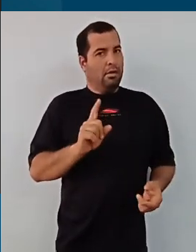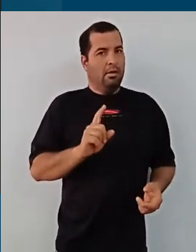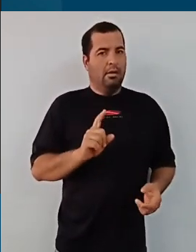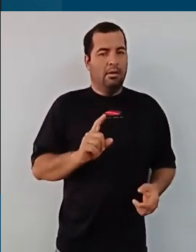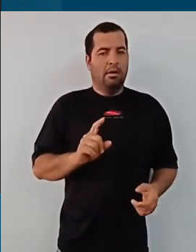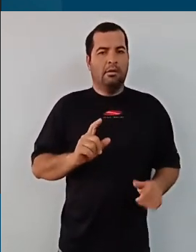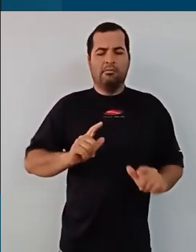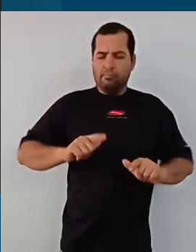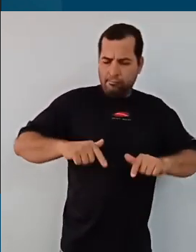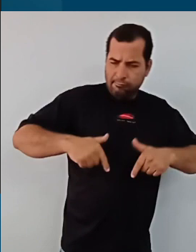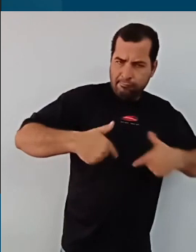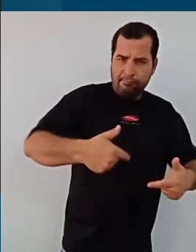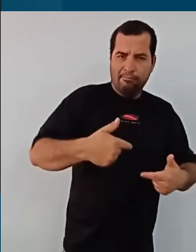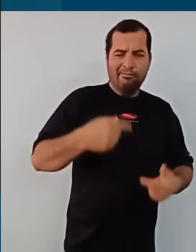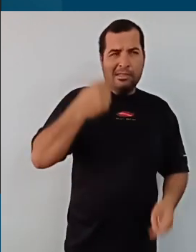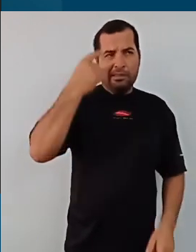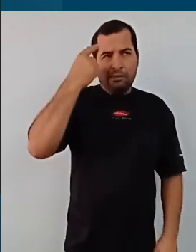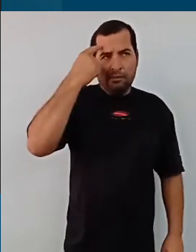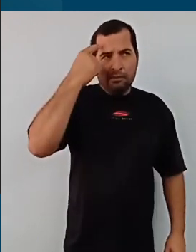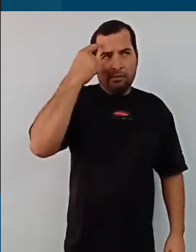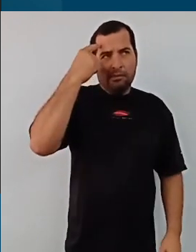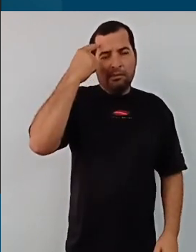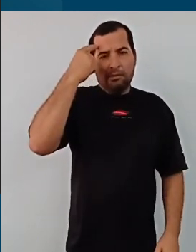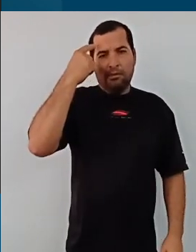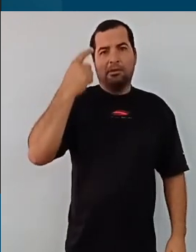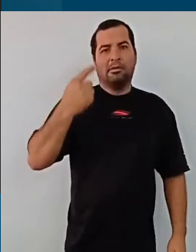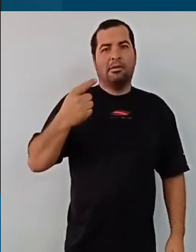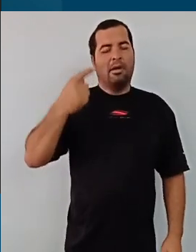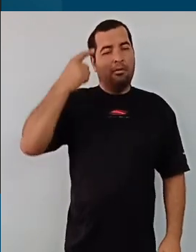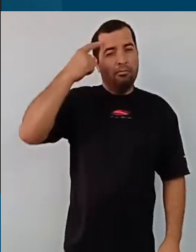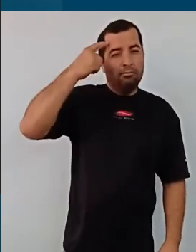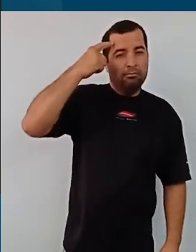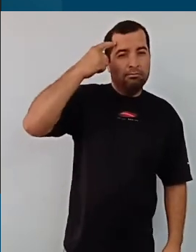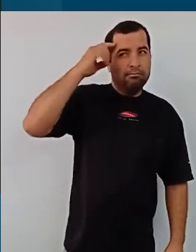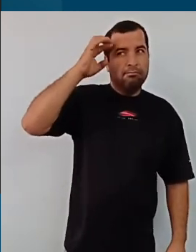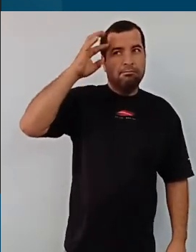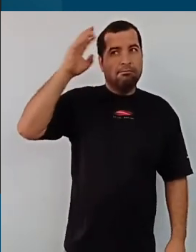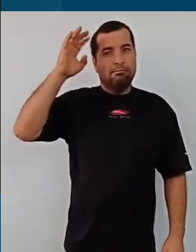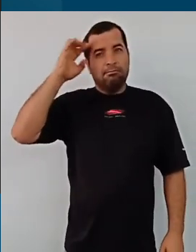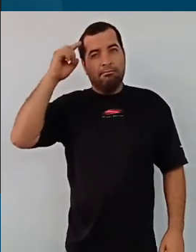ação reflexiva, é ação do pensamento.